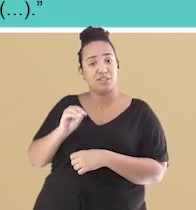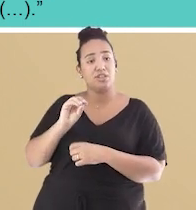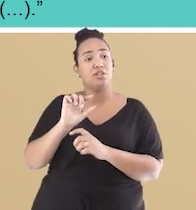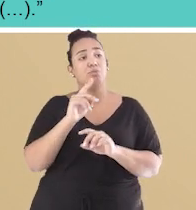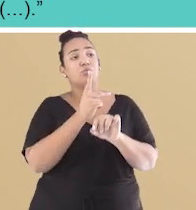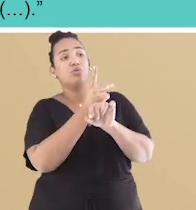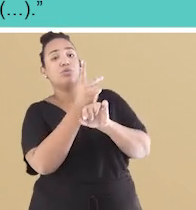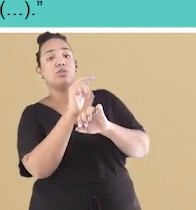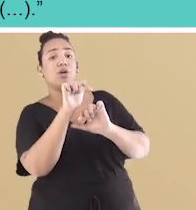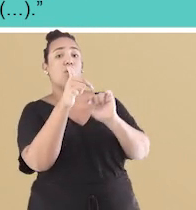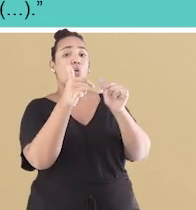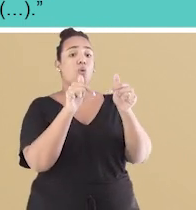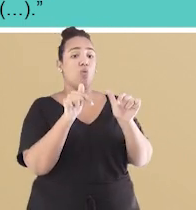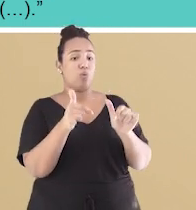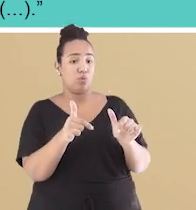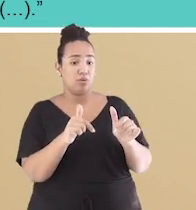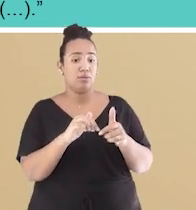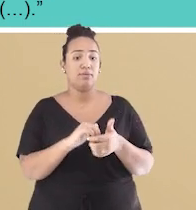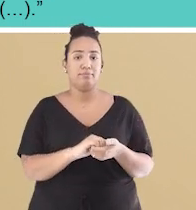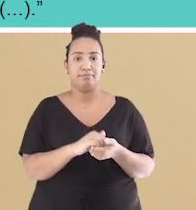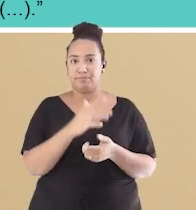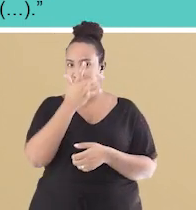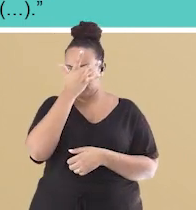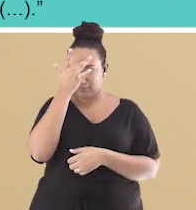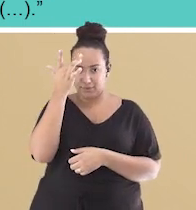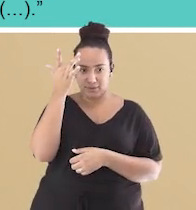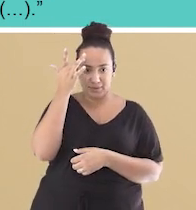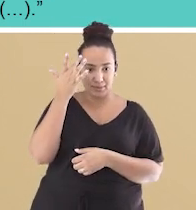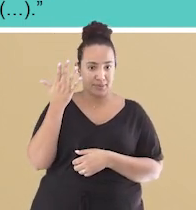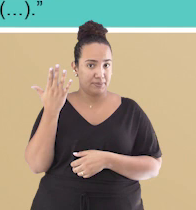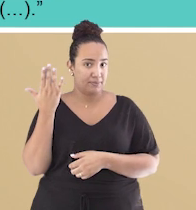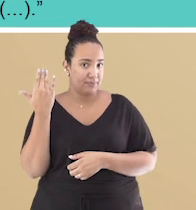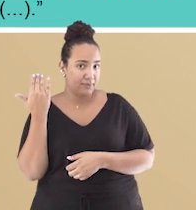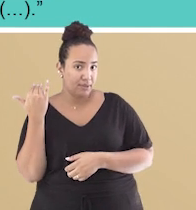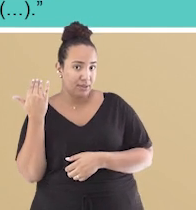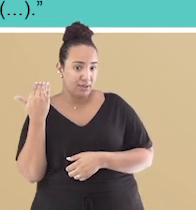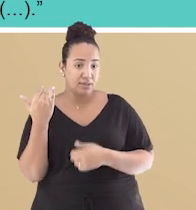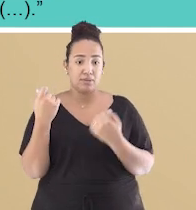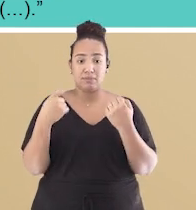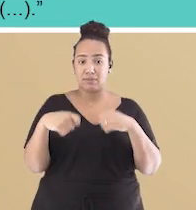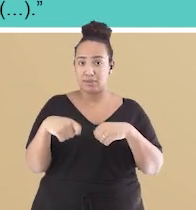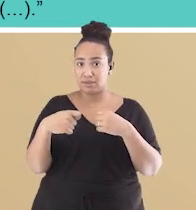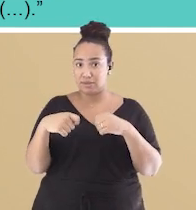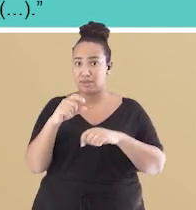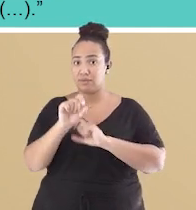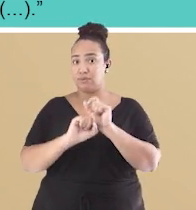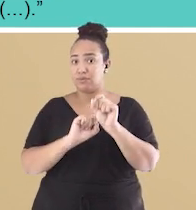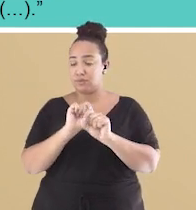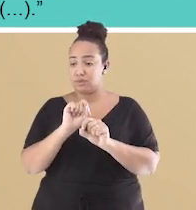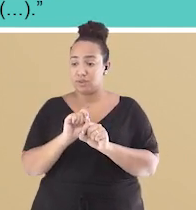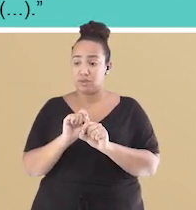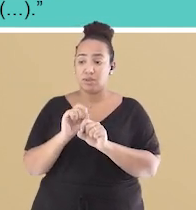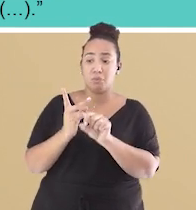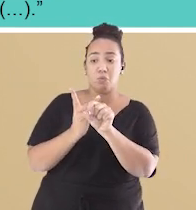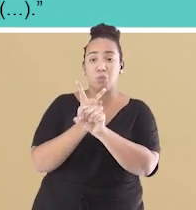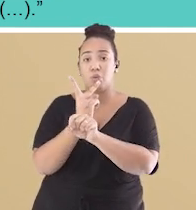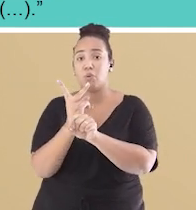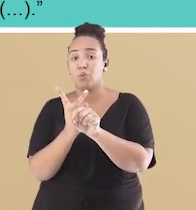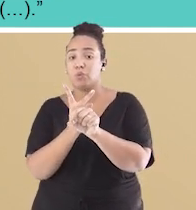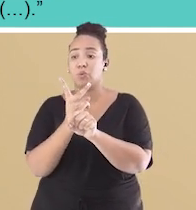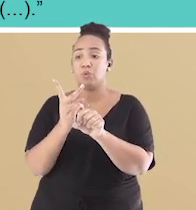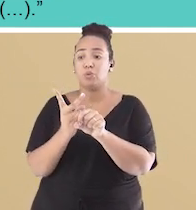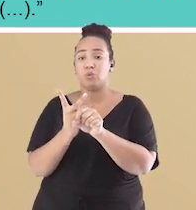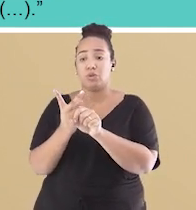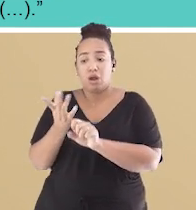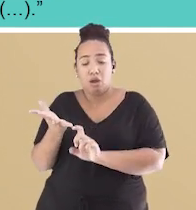quando corriam antigamente, era de tirar o pai da forca e não caíam de cavalo magro. Algumas